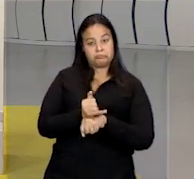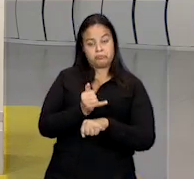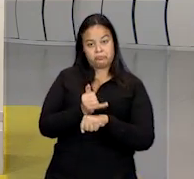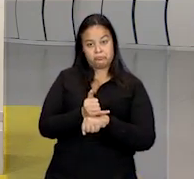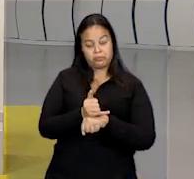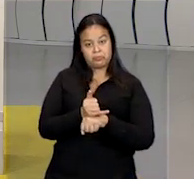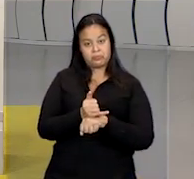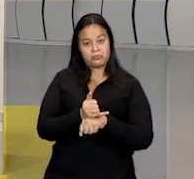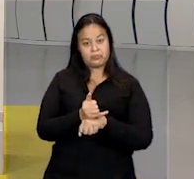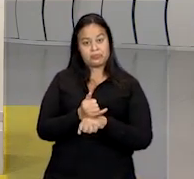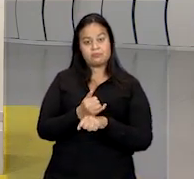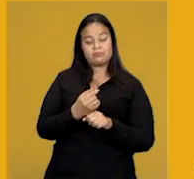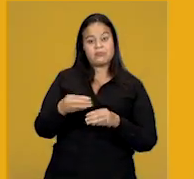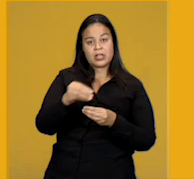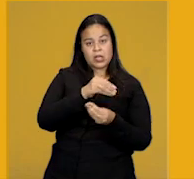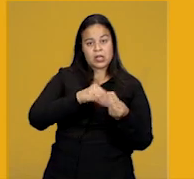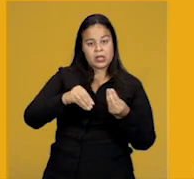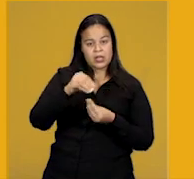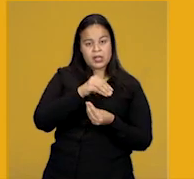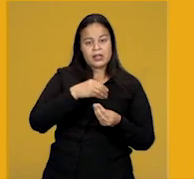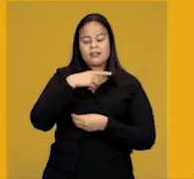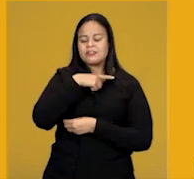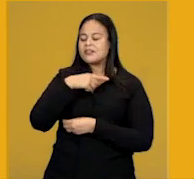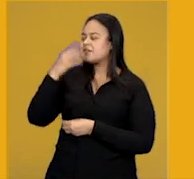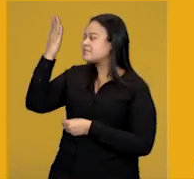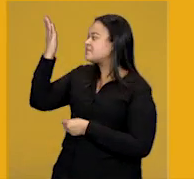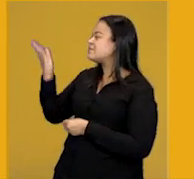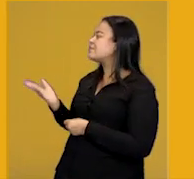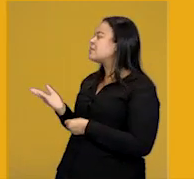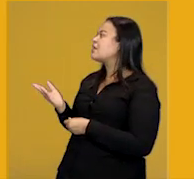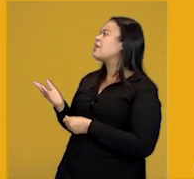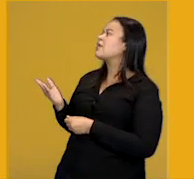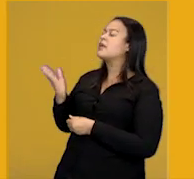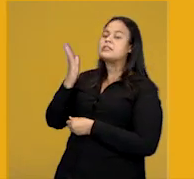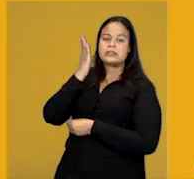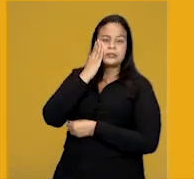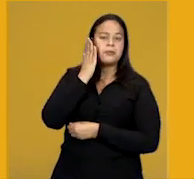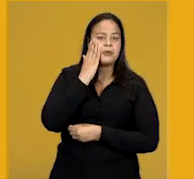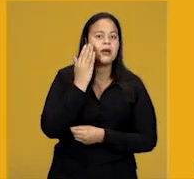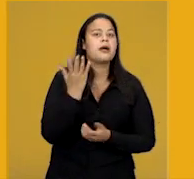aí a reação. E ele quer saber no final